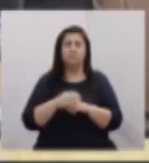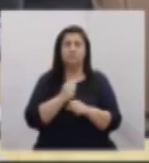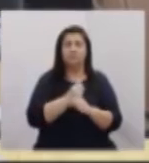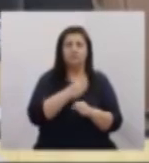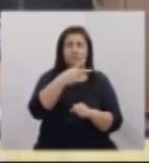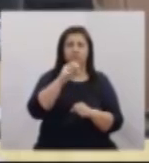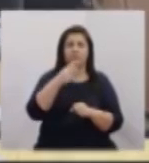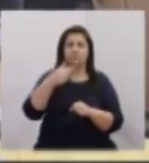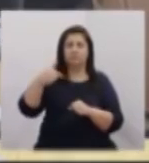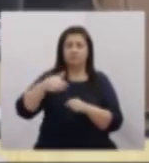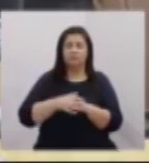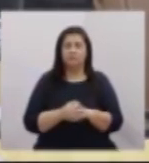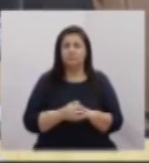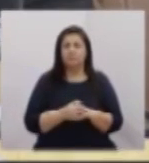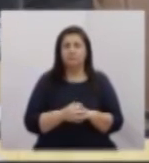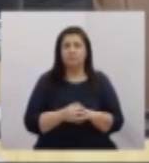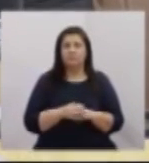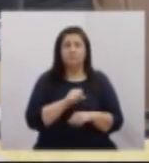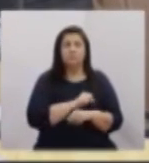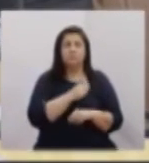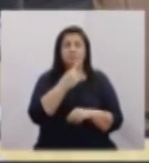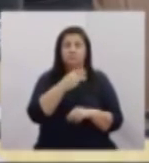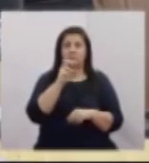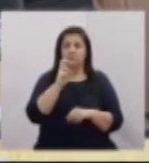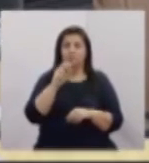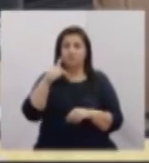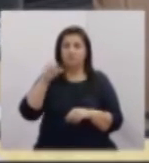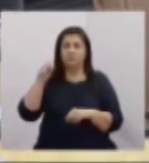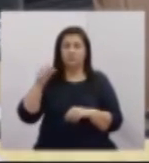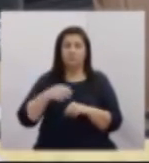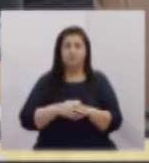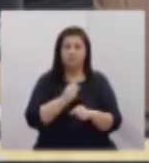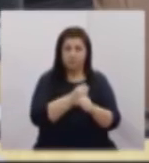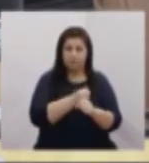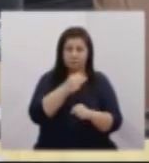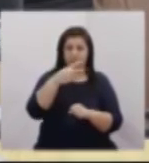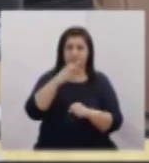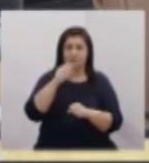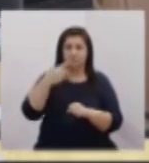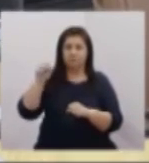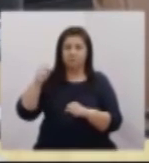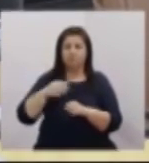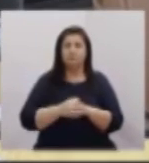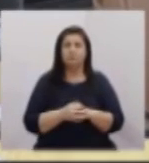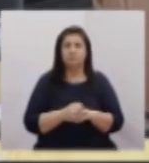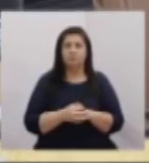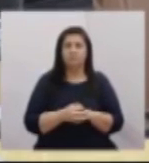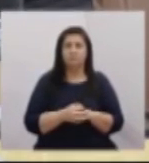23/3/2017, o número 1568, de 9/8/2018, e o número 115,